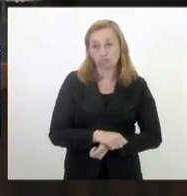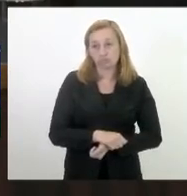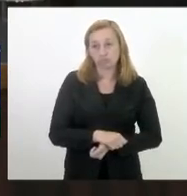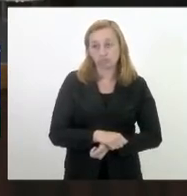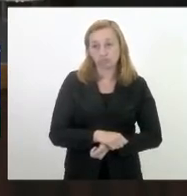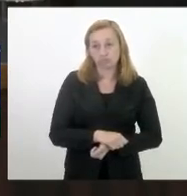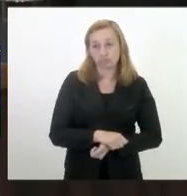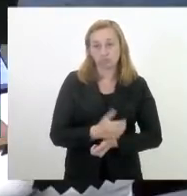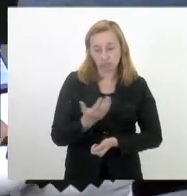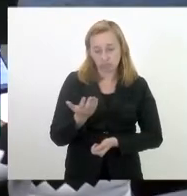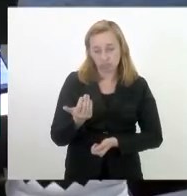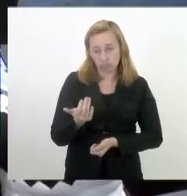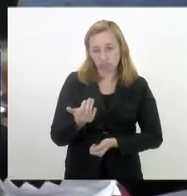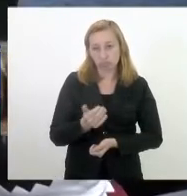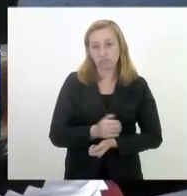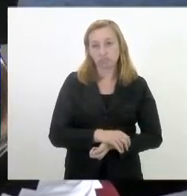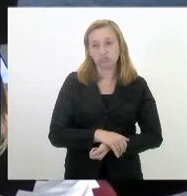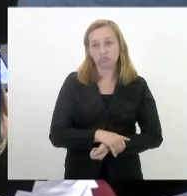Como é que eu vou encaminhar um acordo?